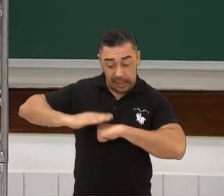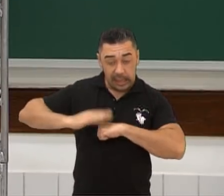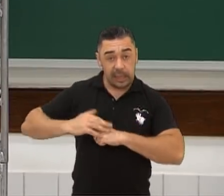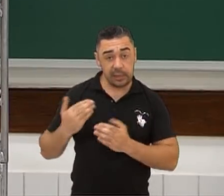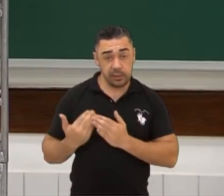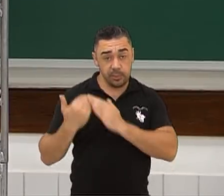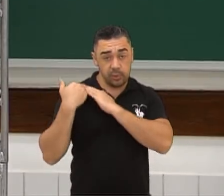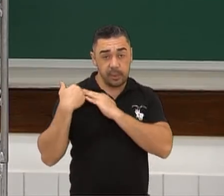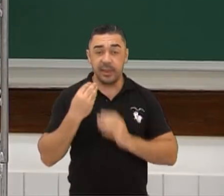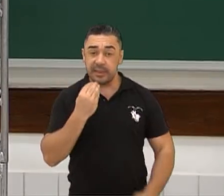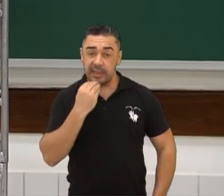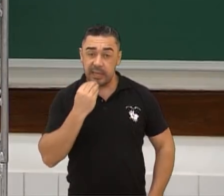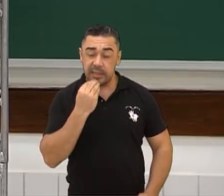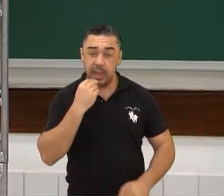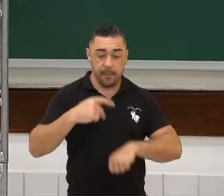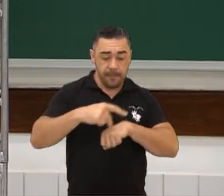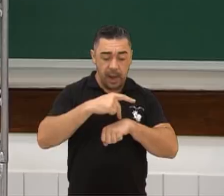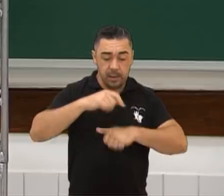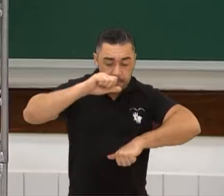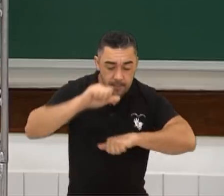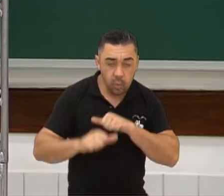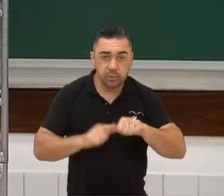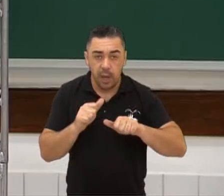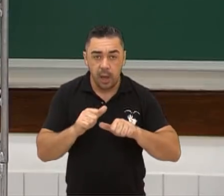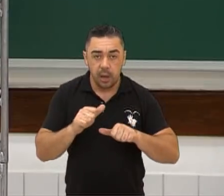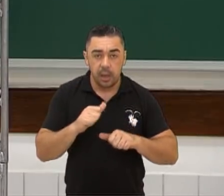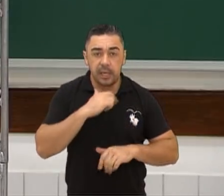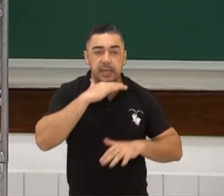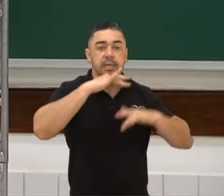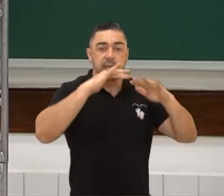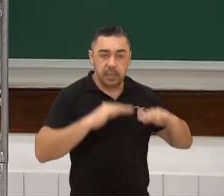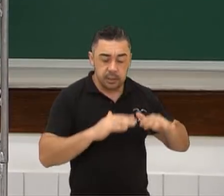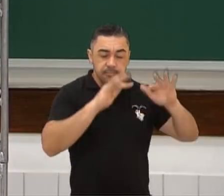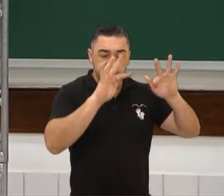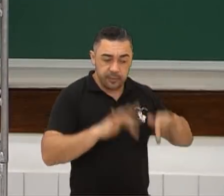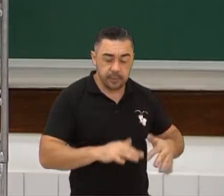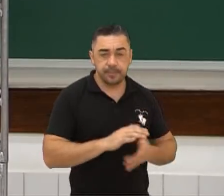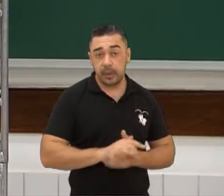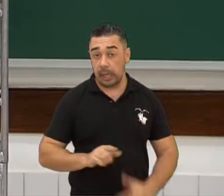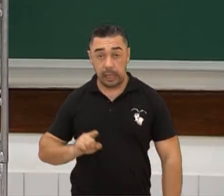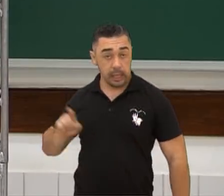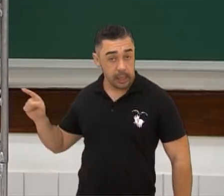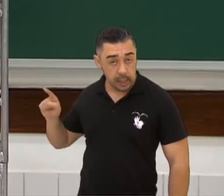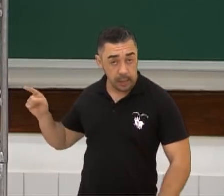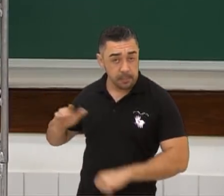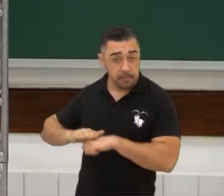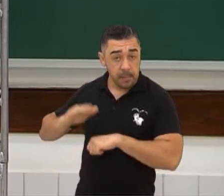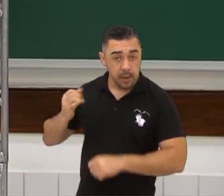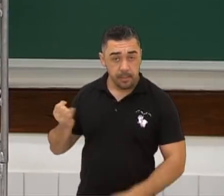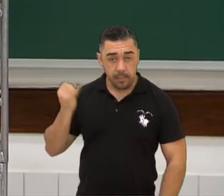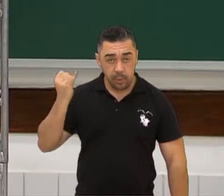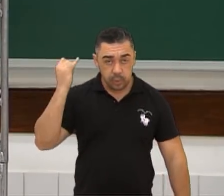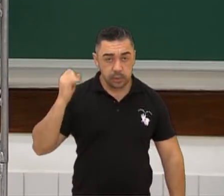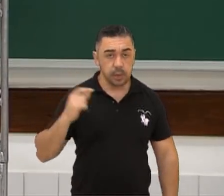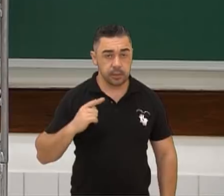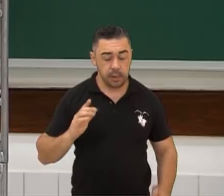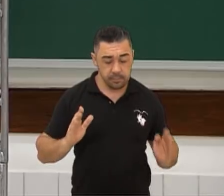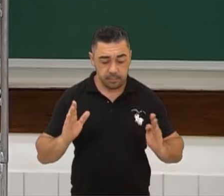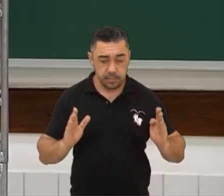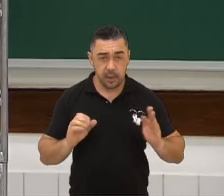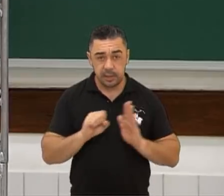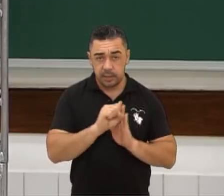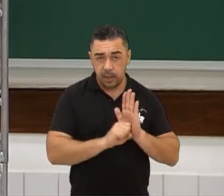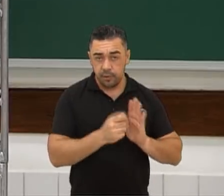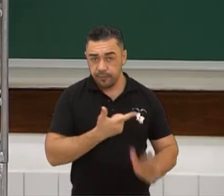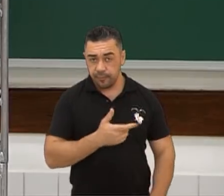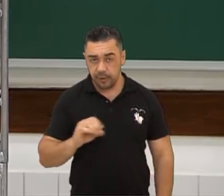resgatar o país dessa crise. O Mikhail Gorbachev é daquelas figuras mais importantes do mundo na segunda metade do século XX.